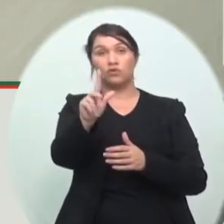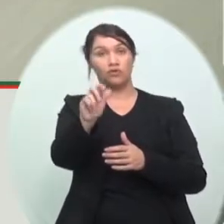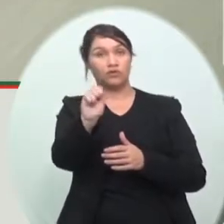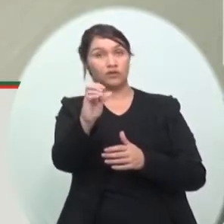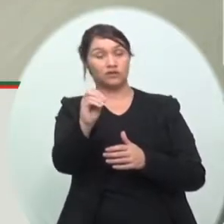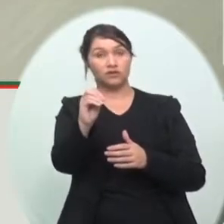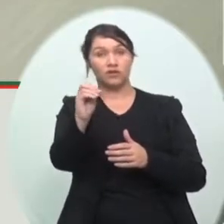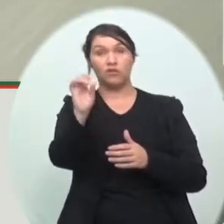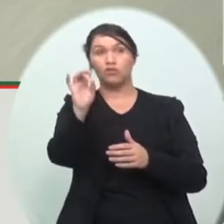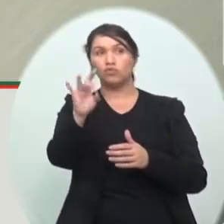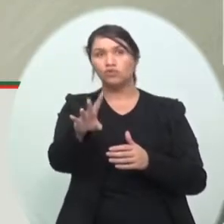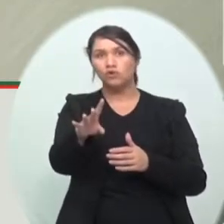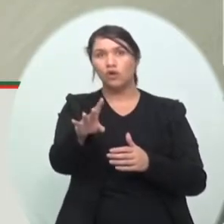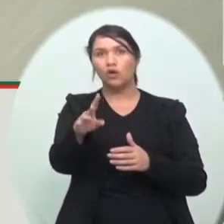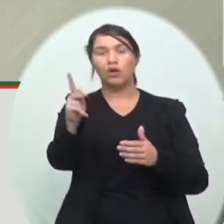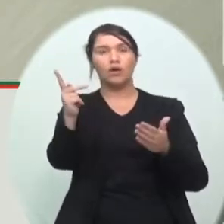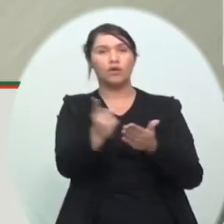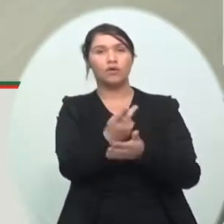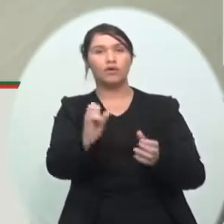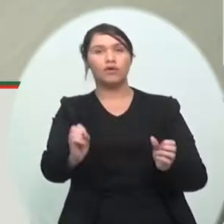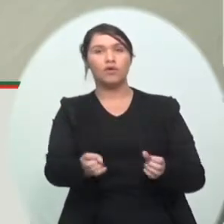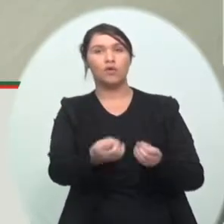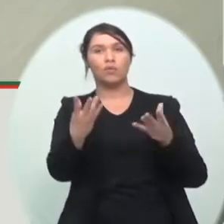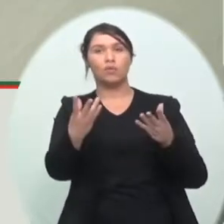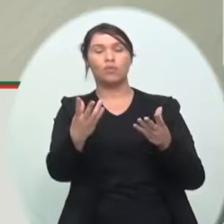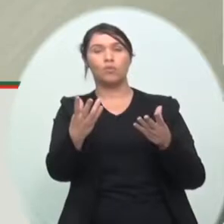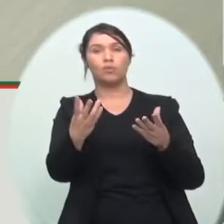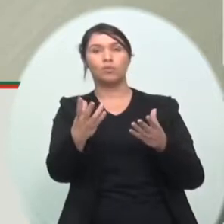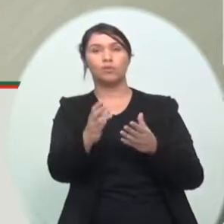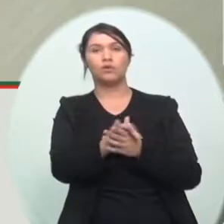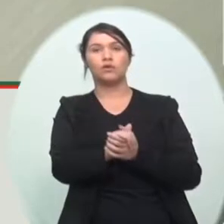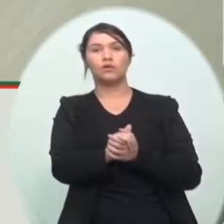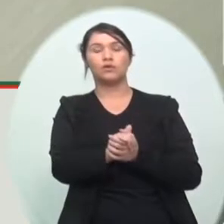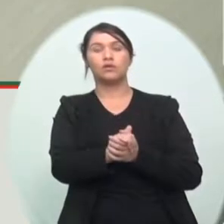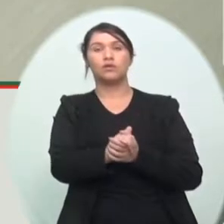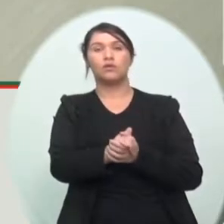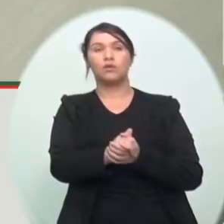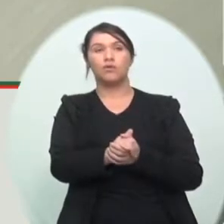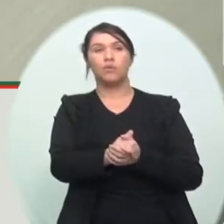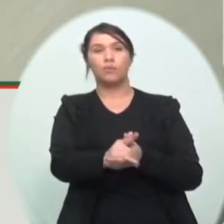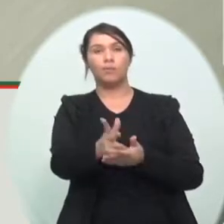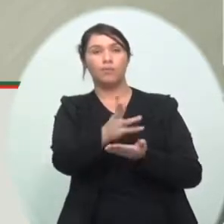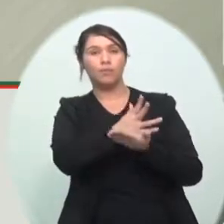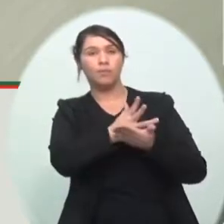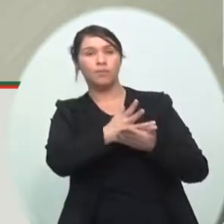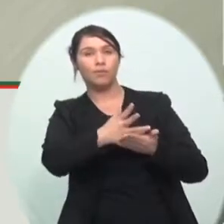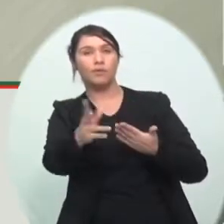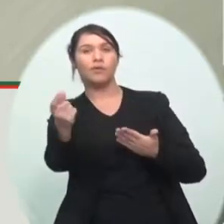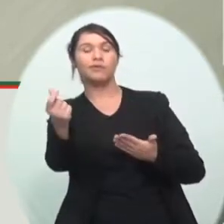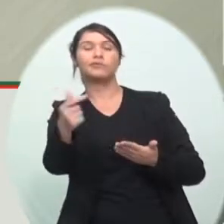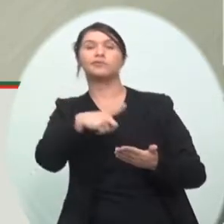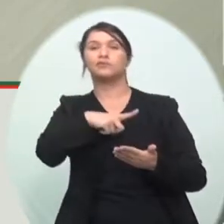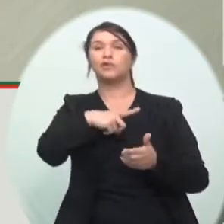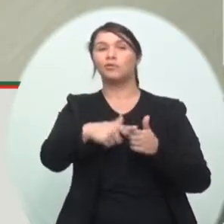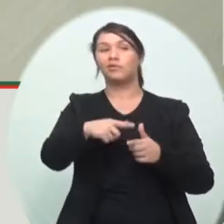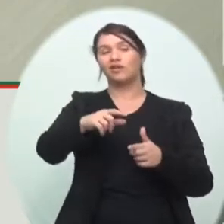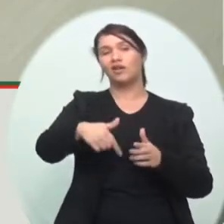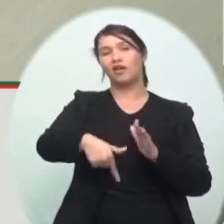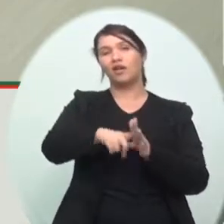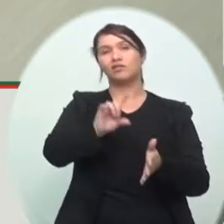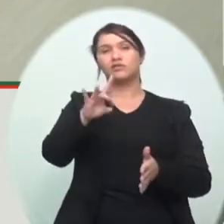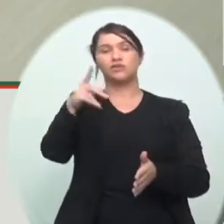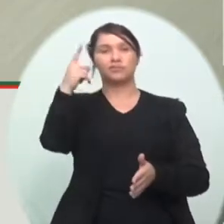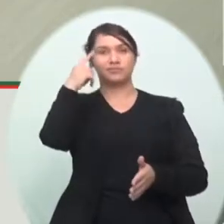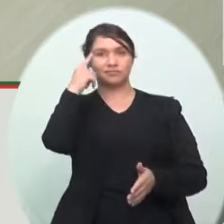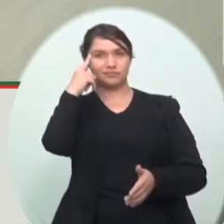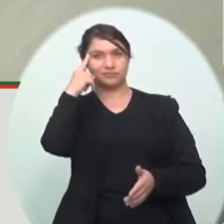E ideias, pessoal, precisam ser colocadas na mesa, precisam ser discutidas, precisam ser trabalhar num ambiente disruptivo para que